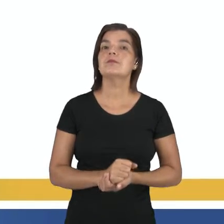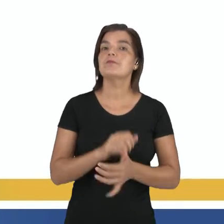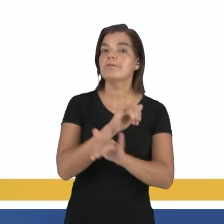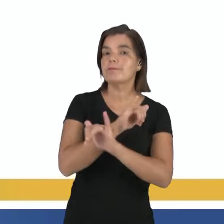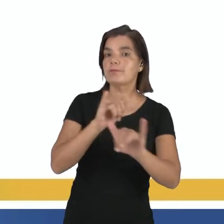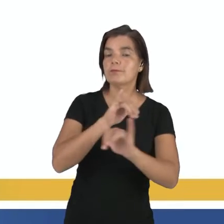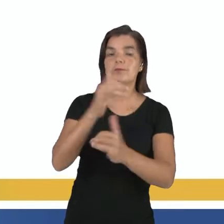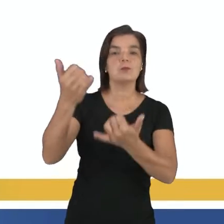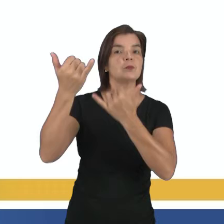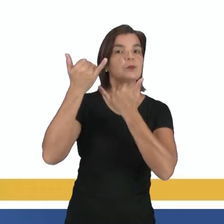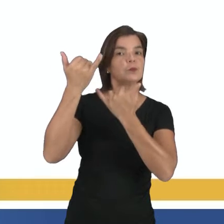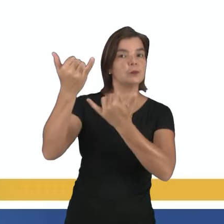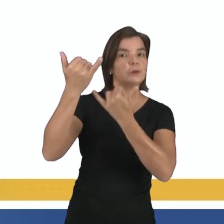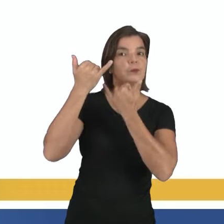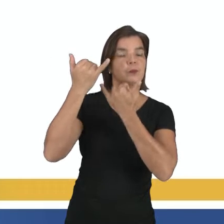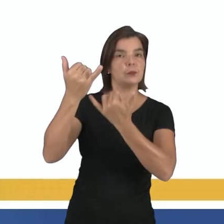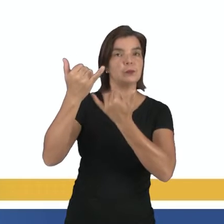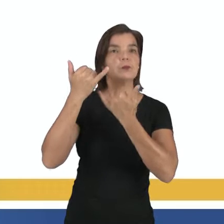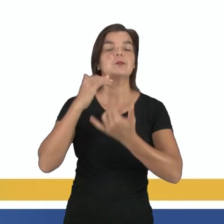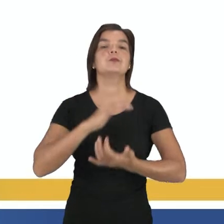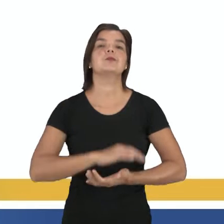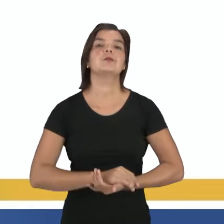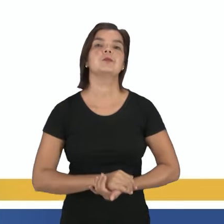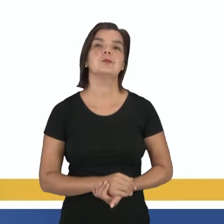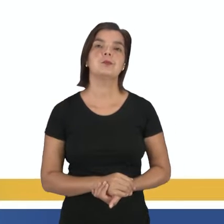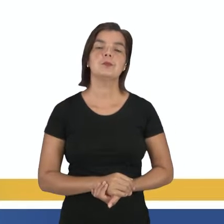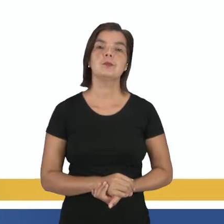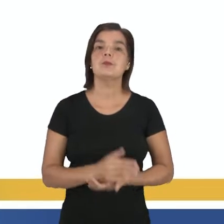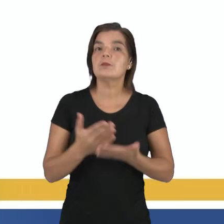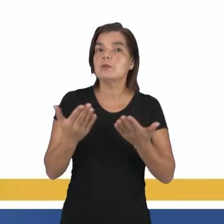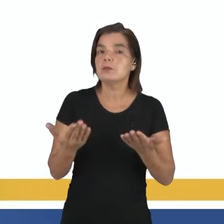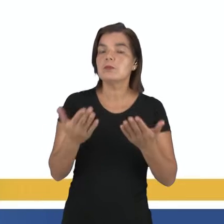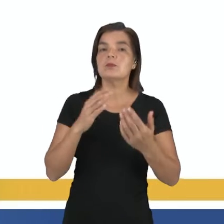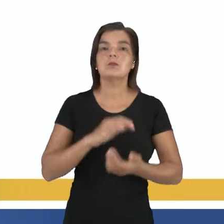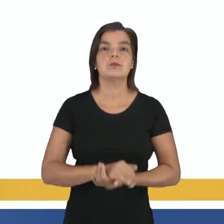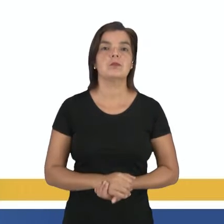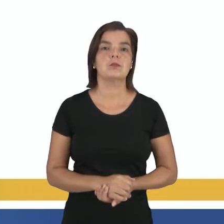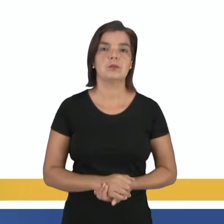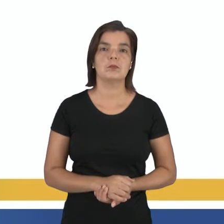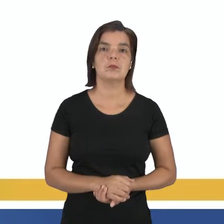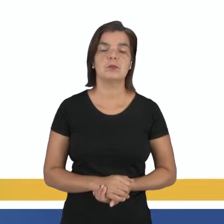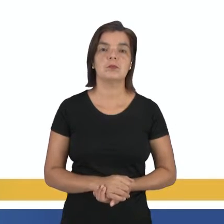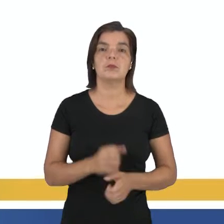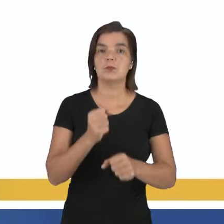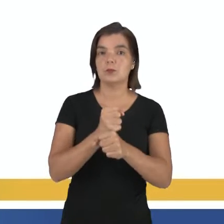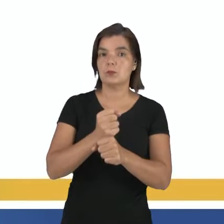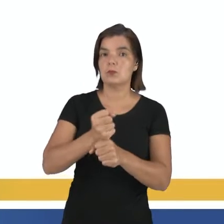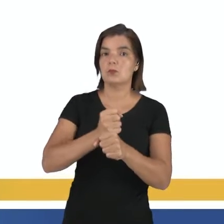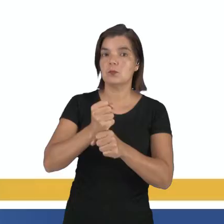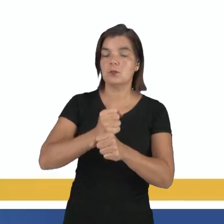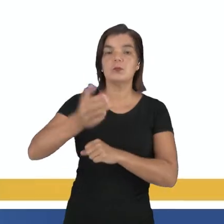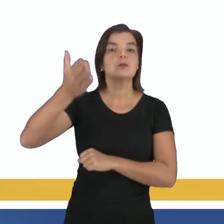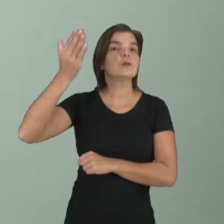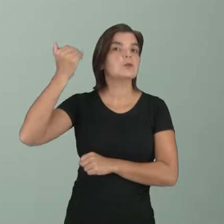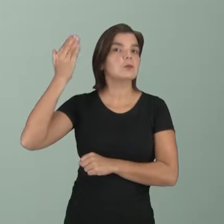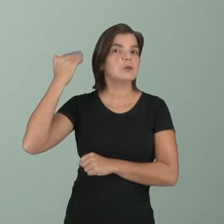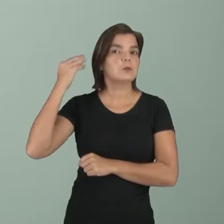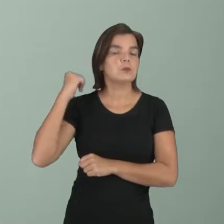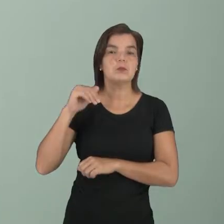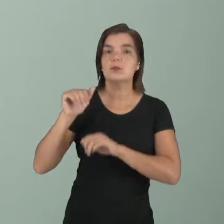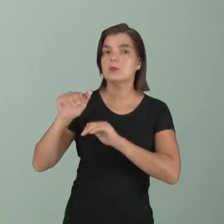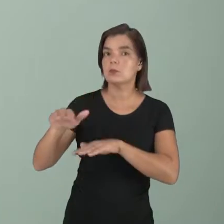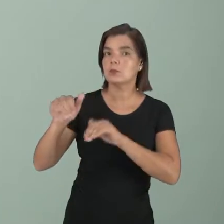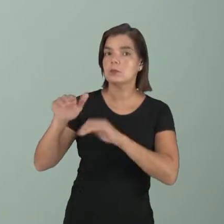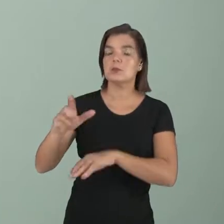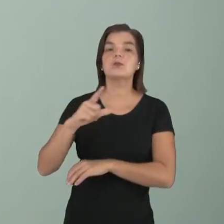divulgada pelo Instituto Brasileiro de Geografia e Estatísticas. Então, ano passado, até